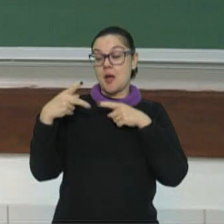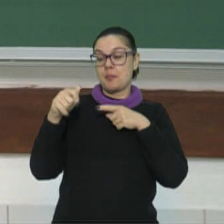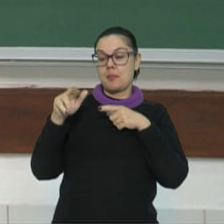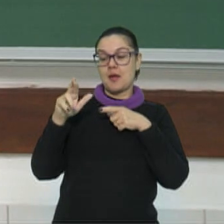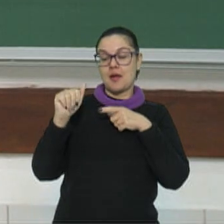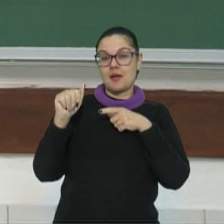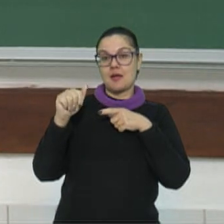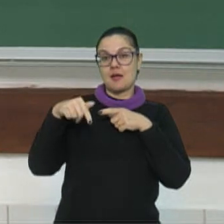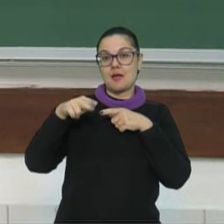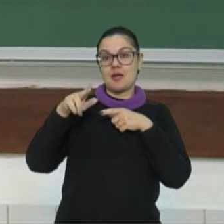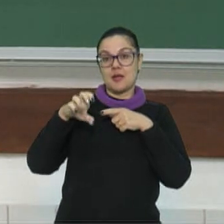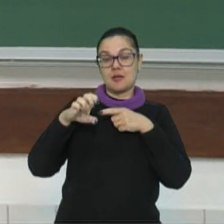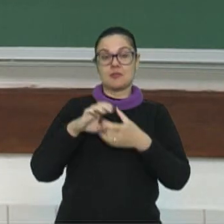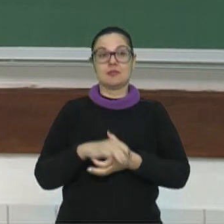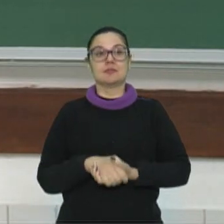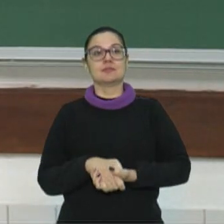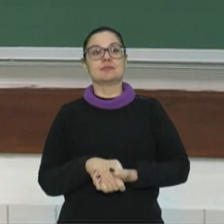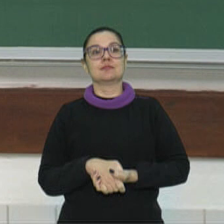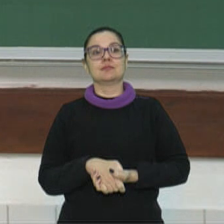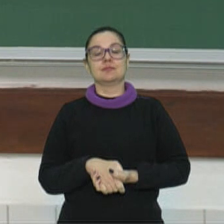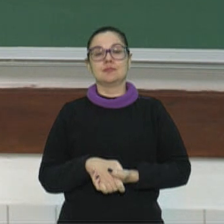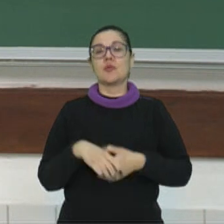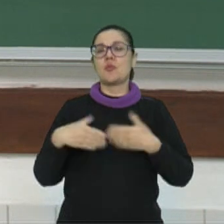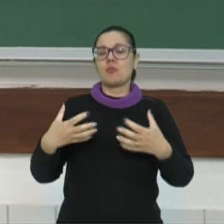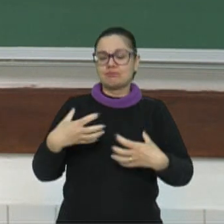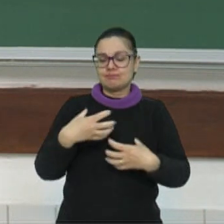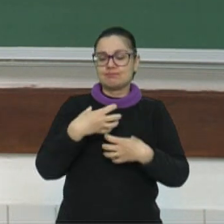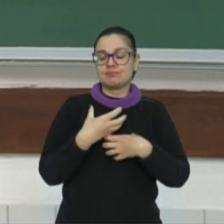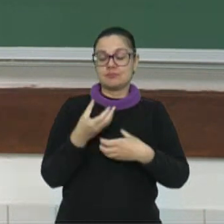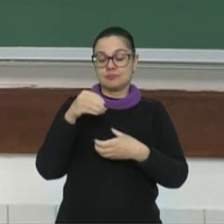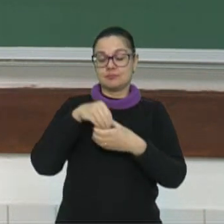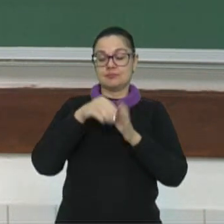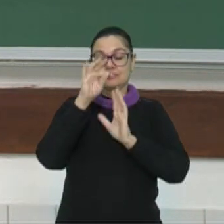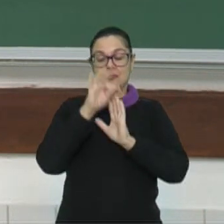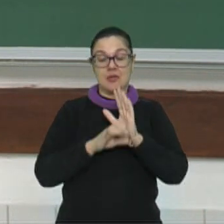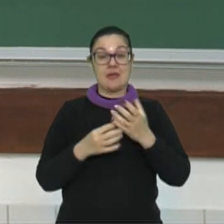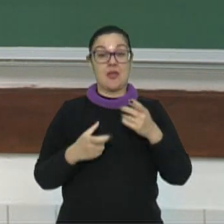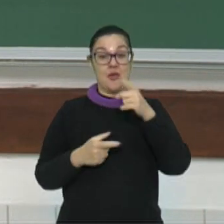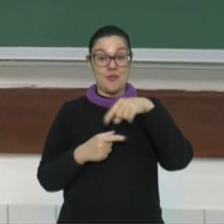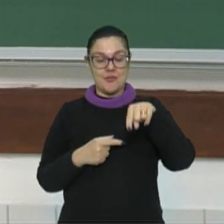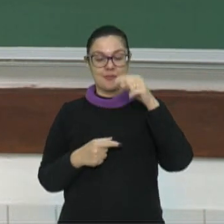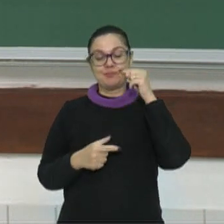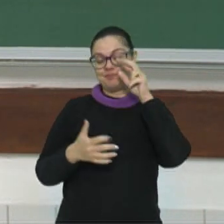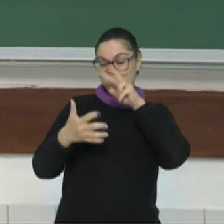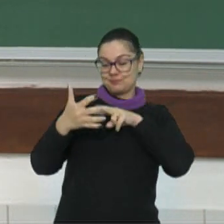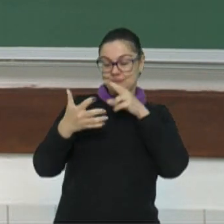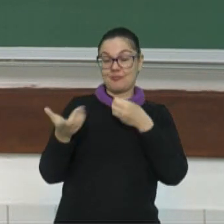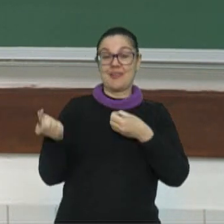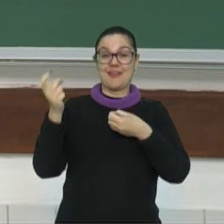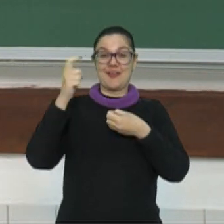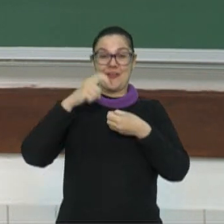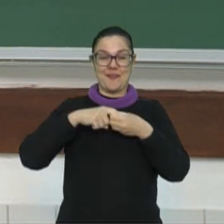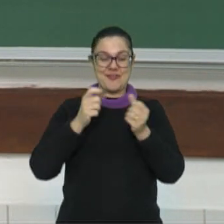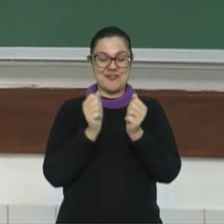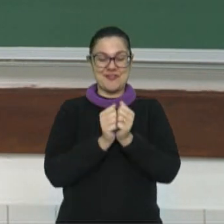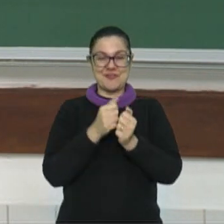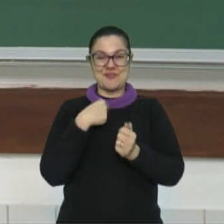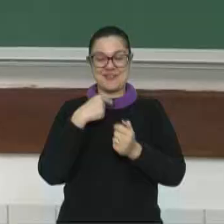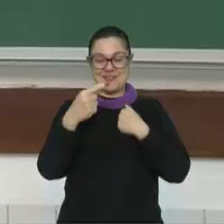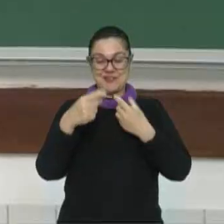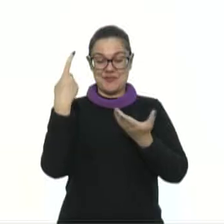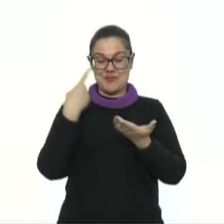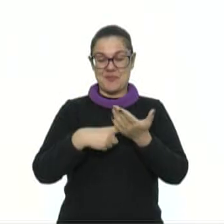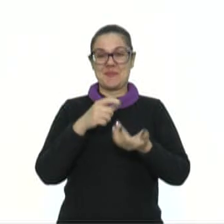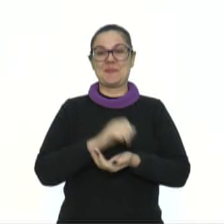quê? Qual o sentido que ele tem aí dentro do texto? Tá? Quero que você dê uma olhadinha e volta já já comigo para a gente